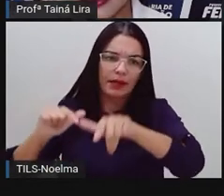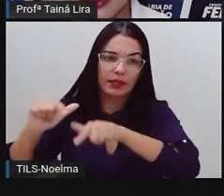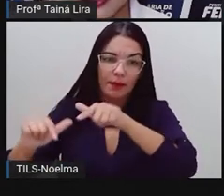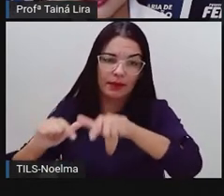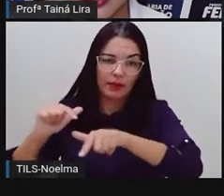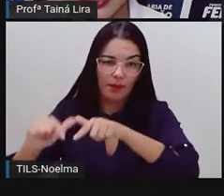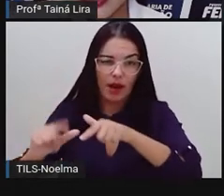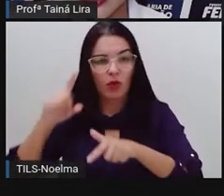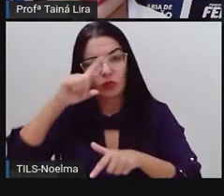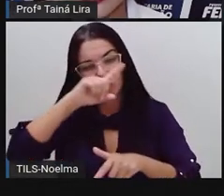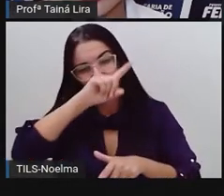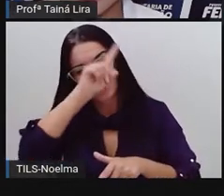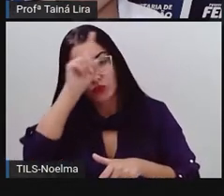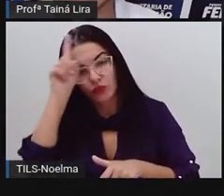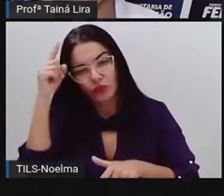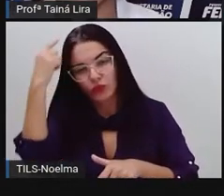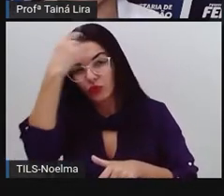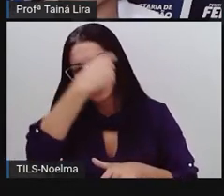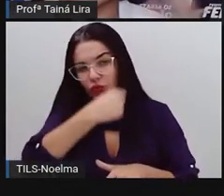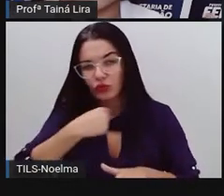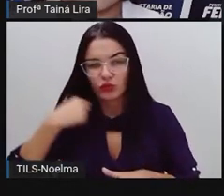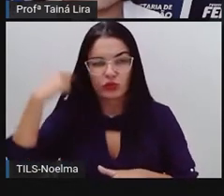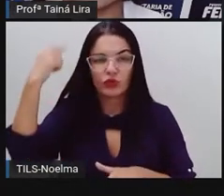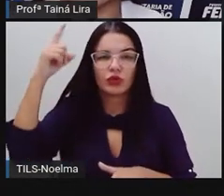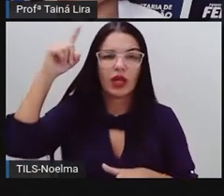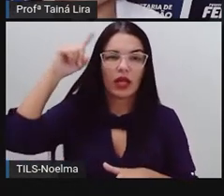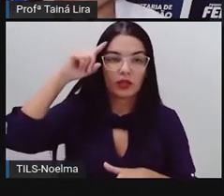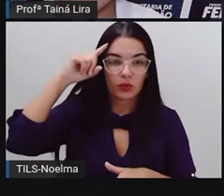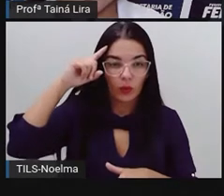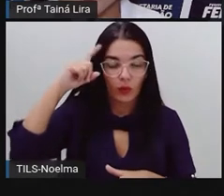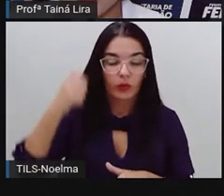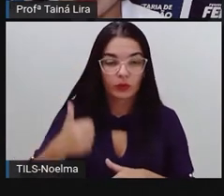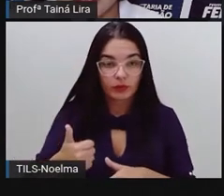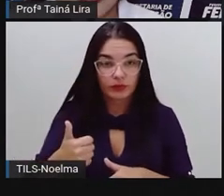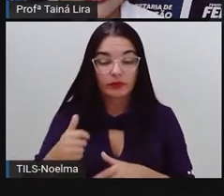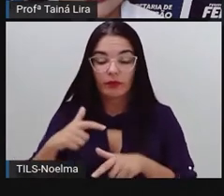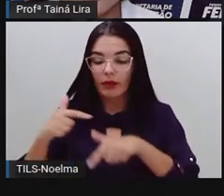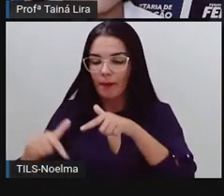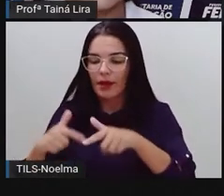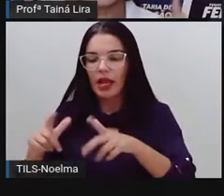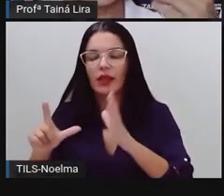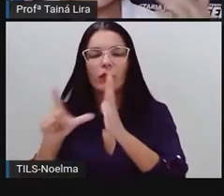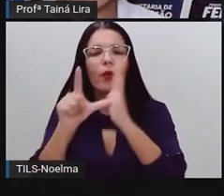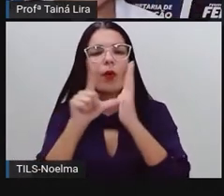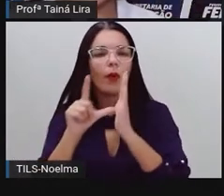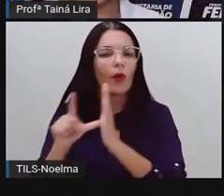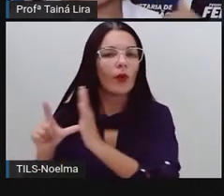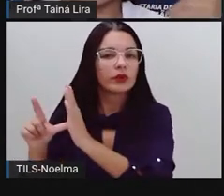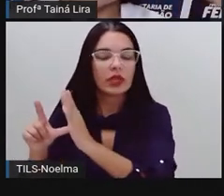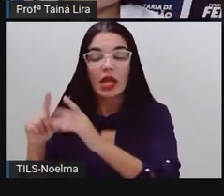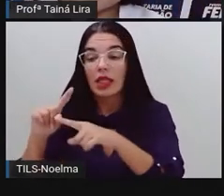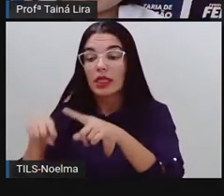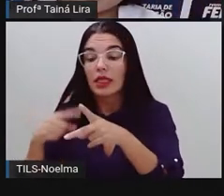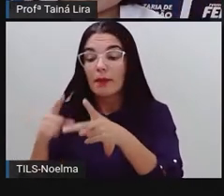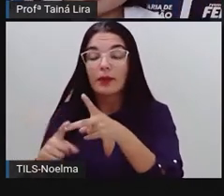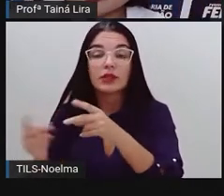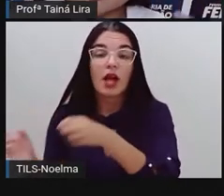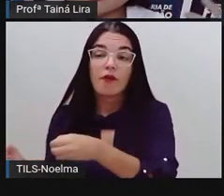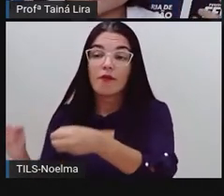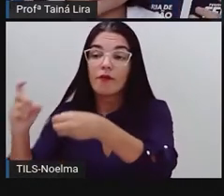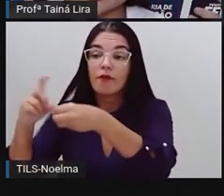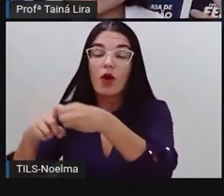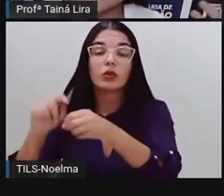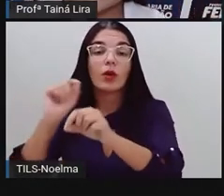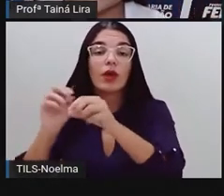aqui na zona urbana principalmente aí na parte do comércio né E aí Retornam para